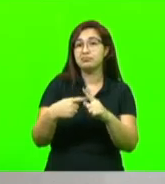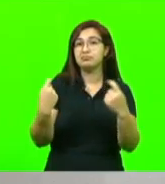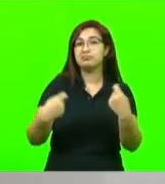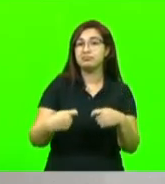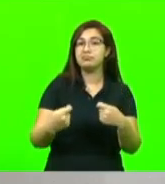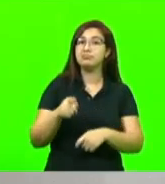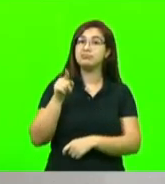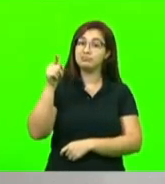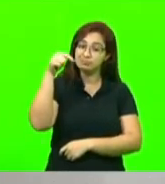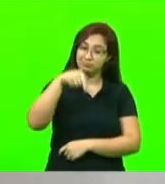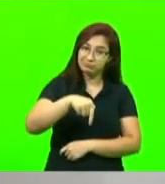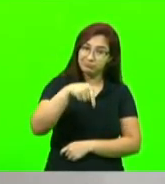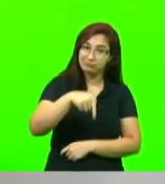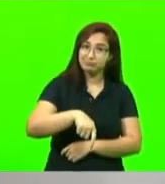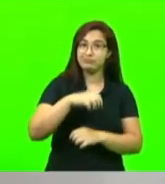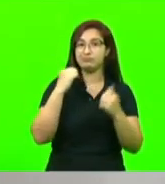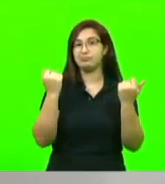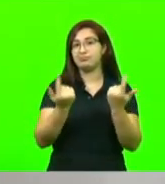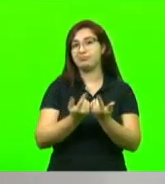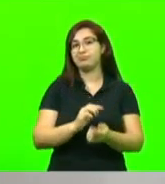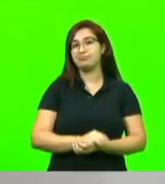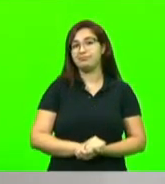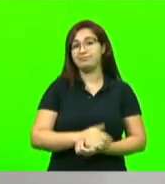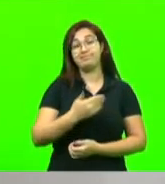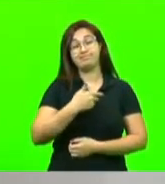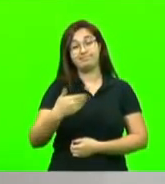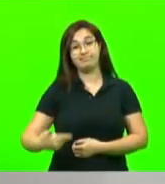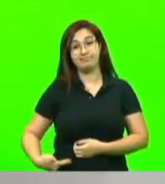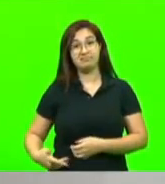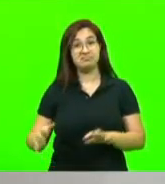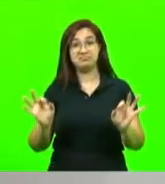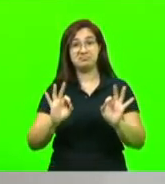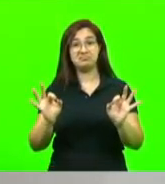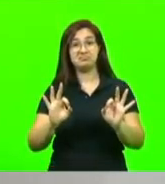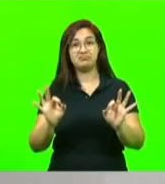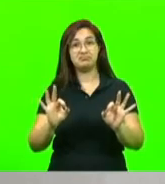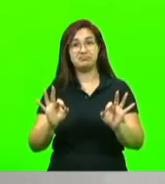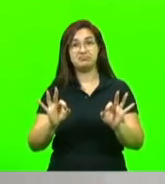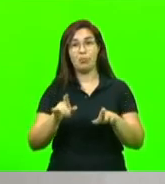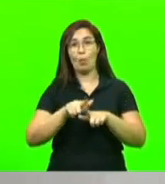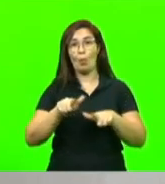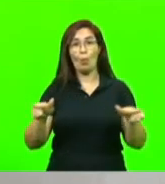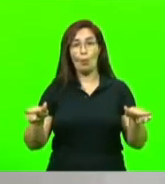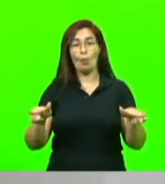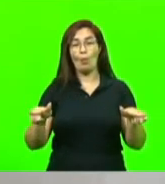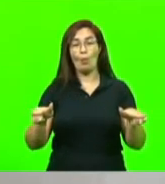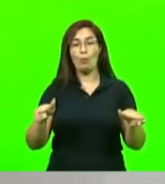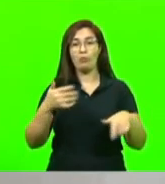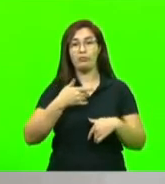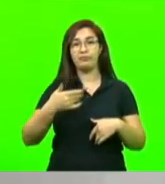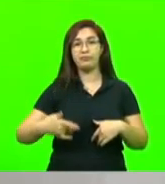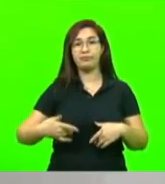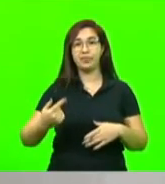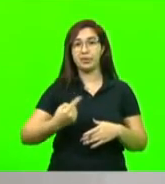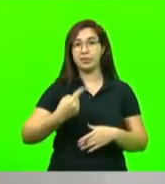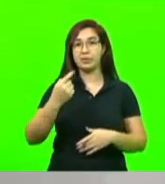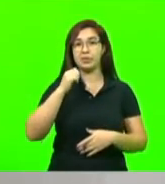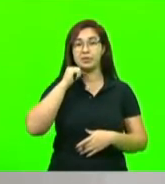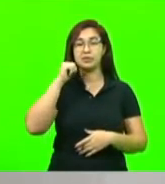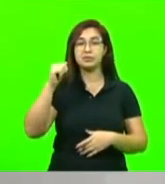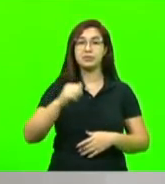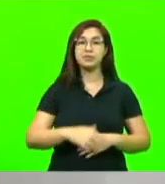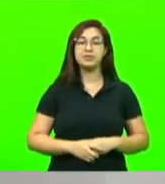Então, o governo fica sem governador a partir do dia 1º de abril.